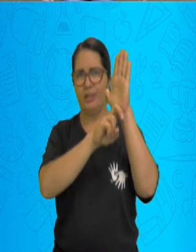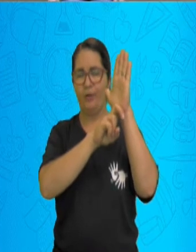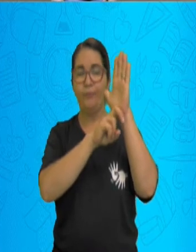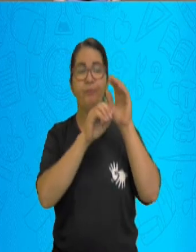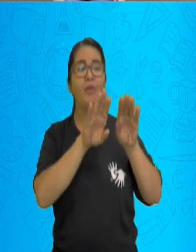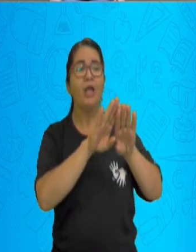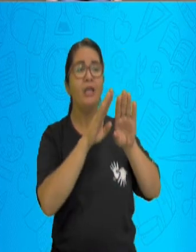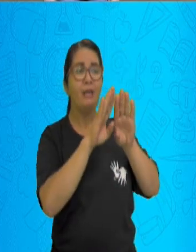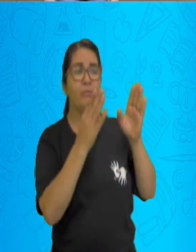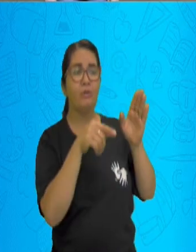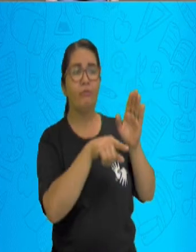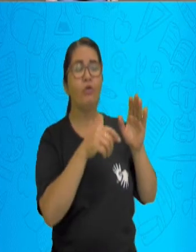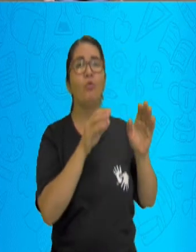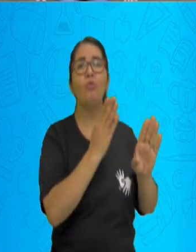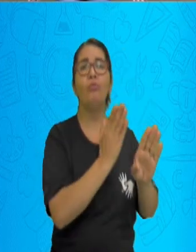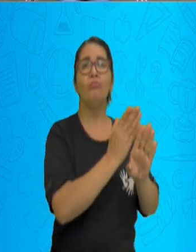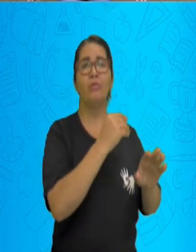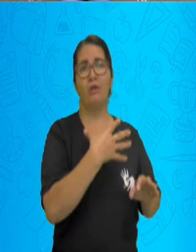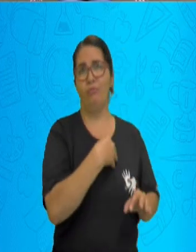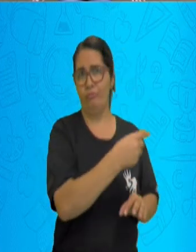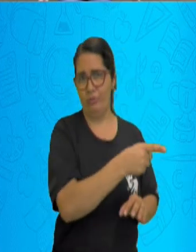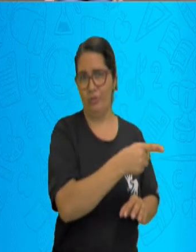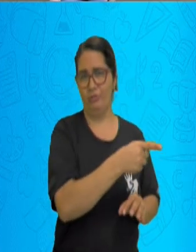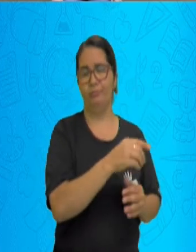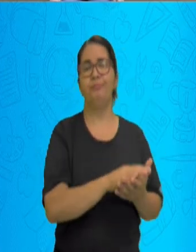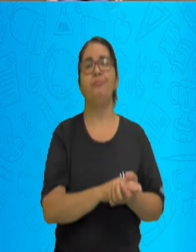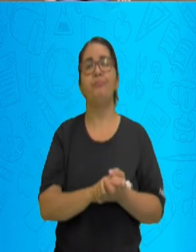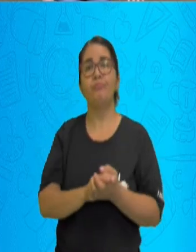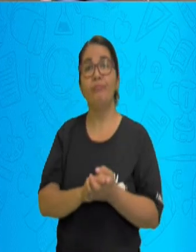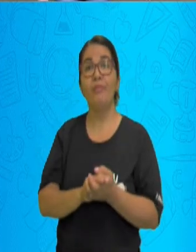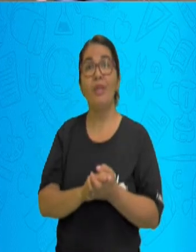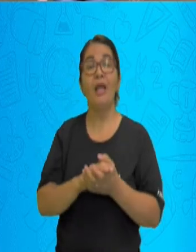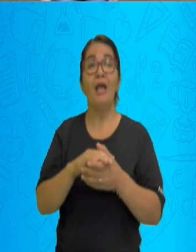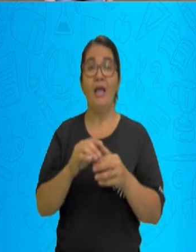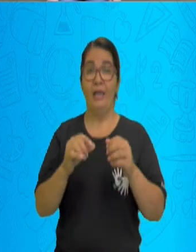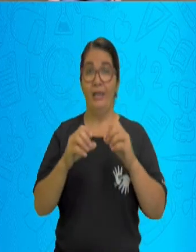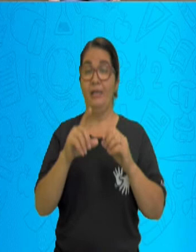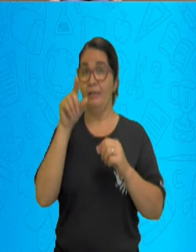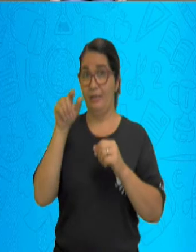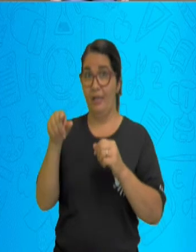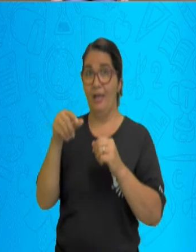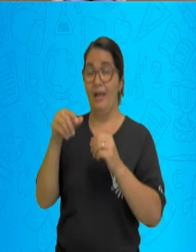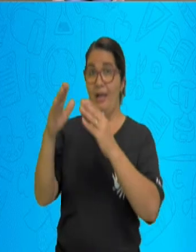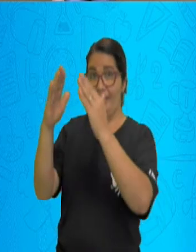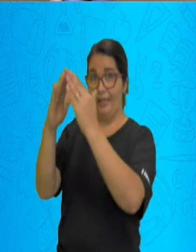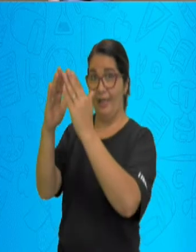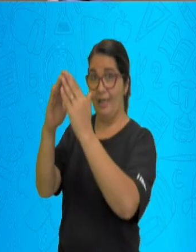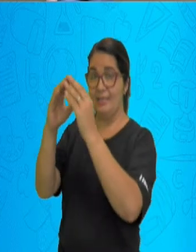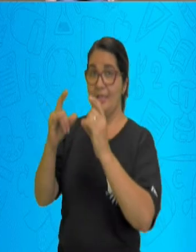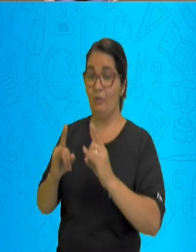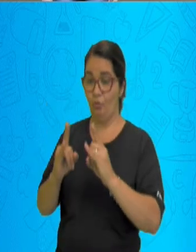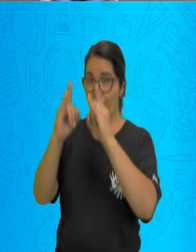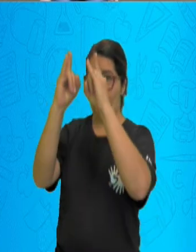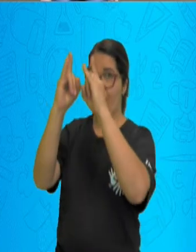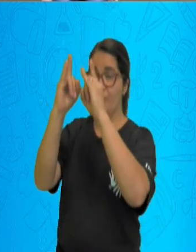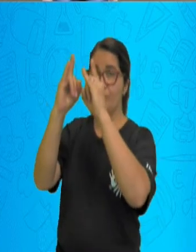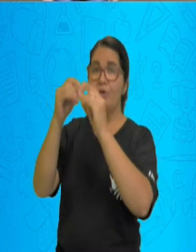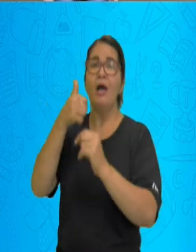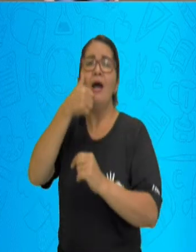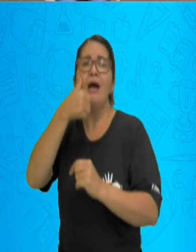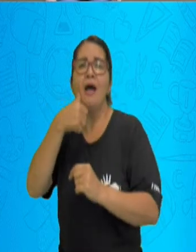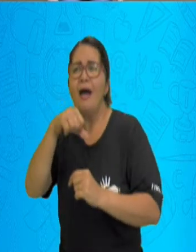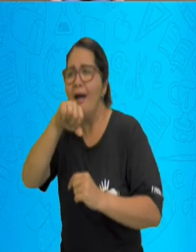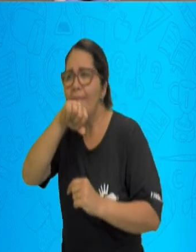Nisso, a Lidiane ficou em casa, preparando o jantar. Quando eles chegaram